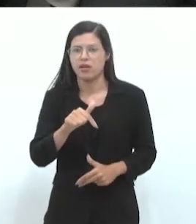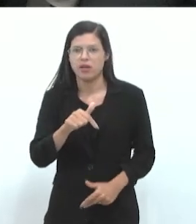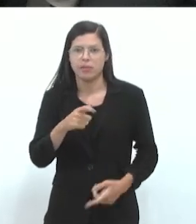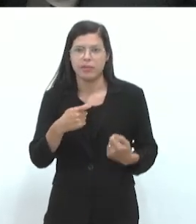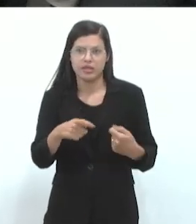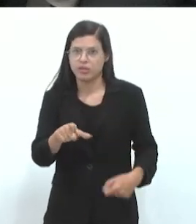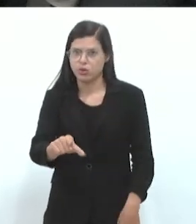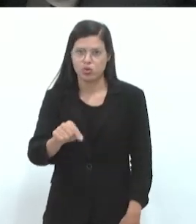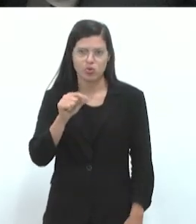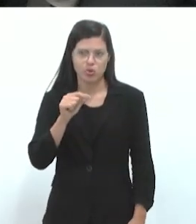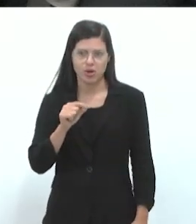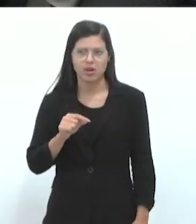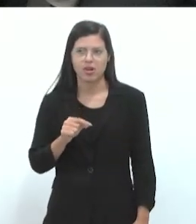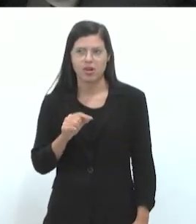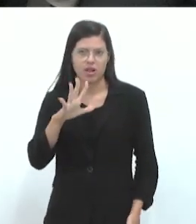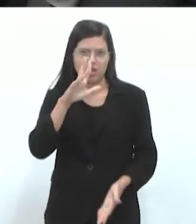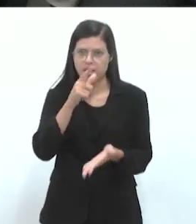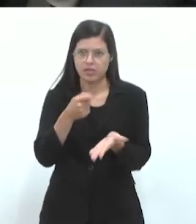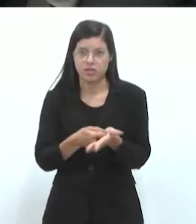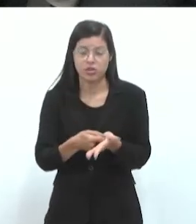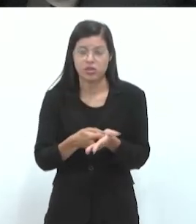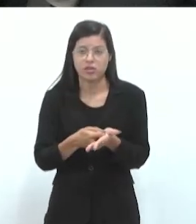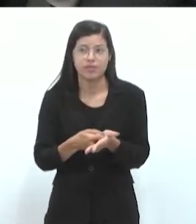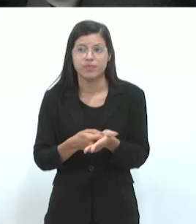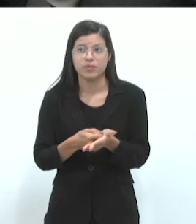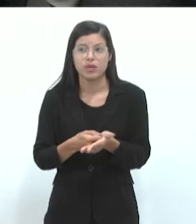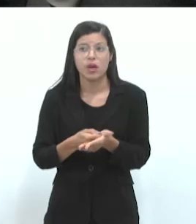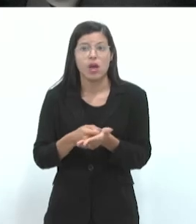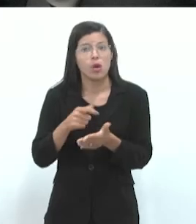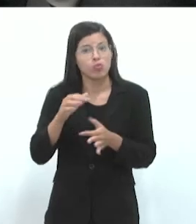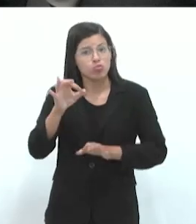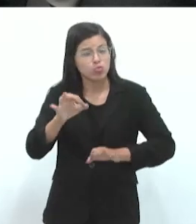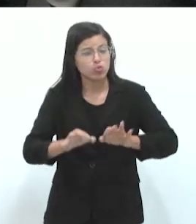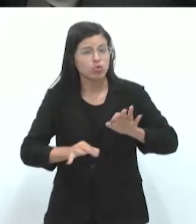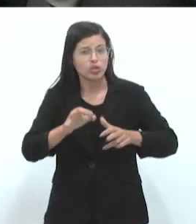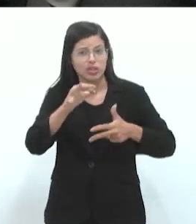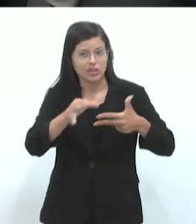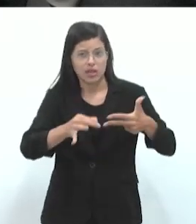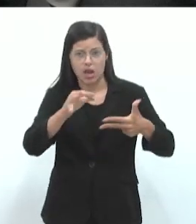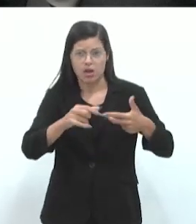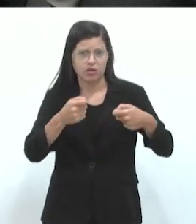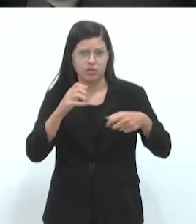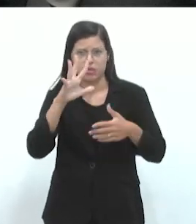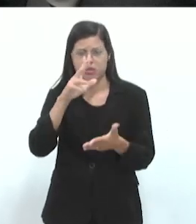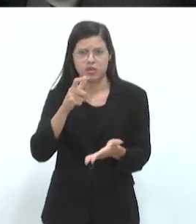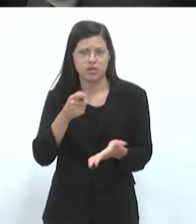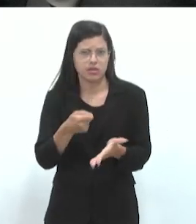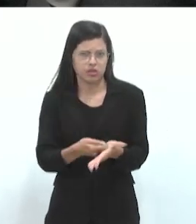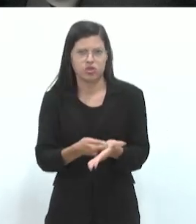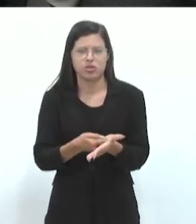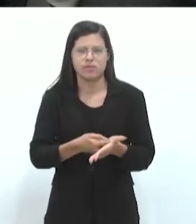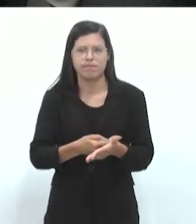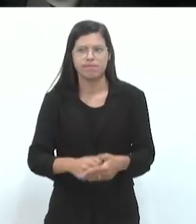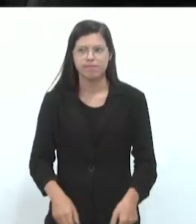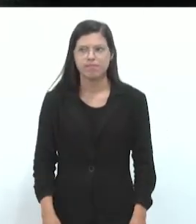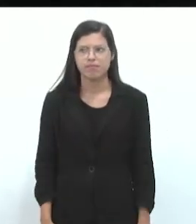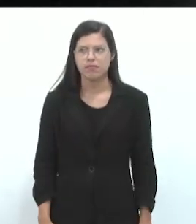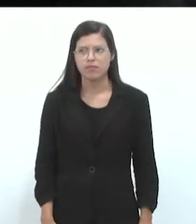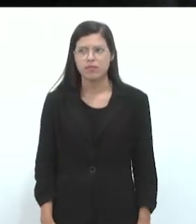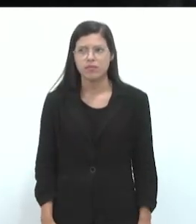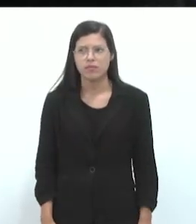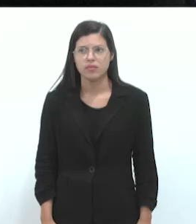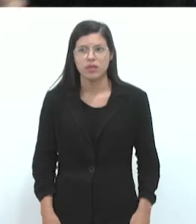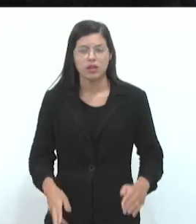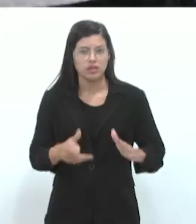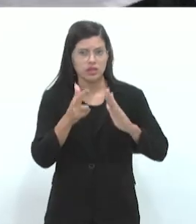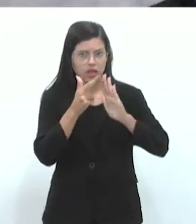é o Tribunal de Justiça, é o Judiciário. E aí, essa normativa, ela, obviamente, ela